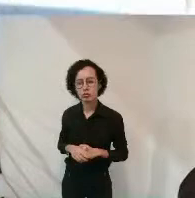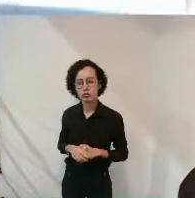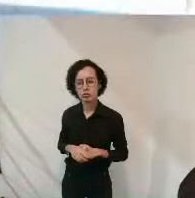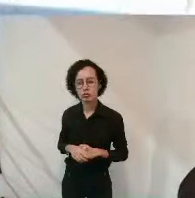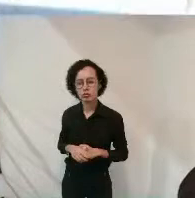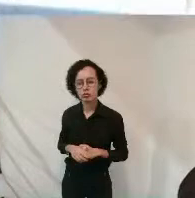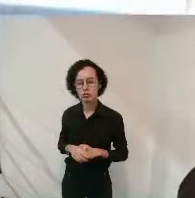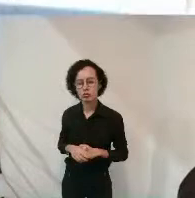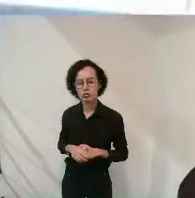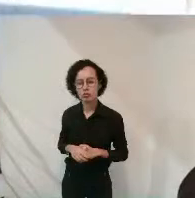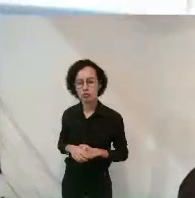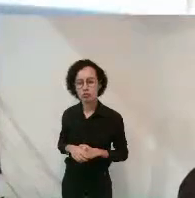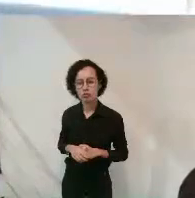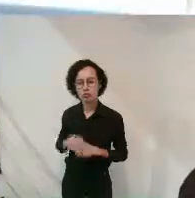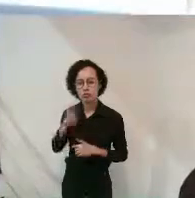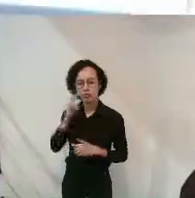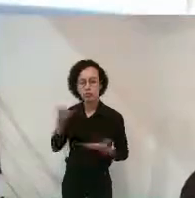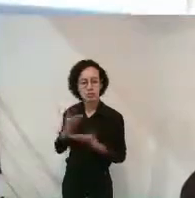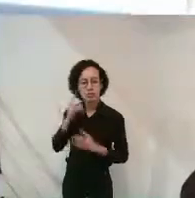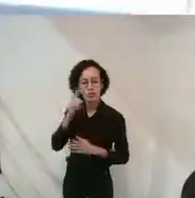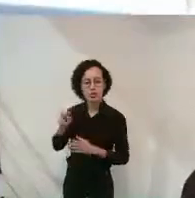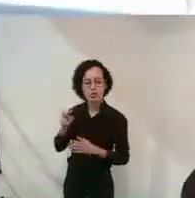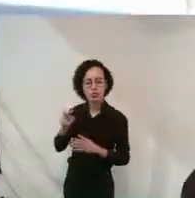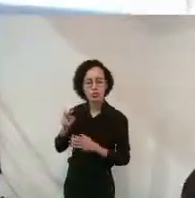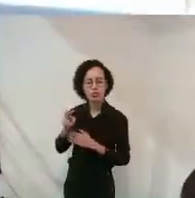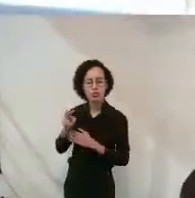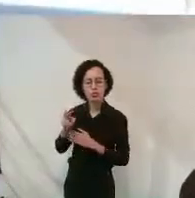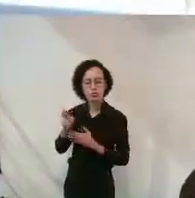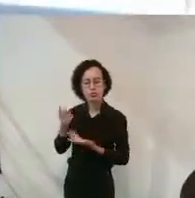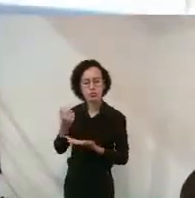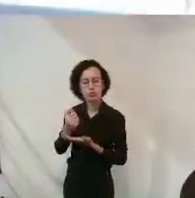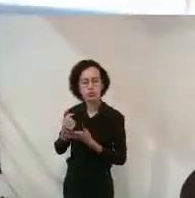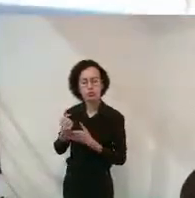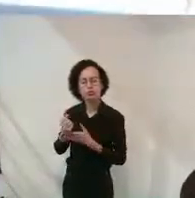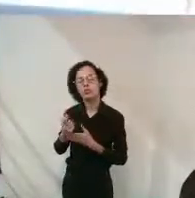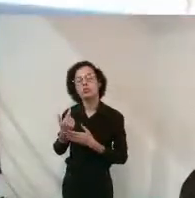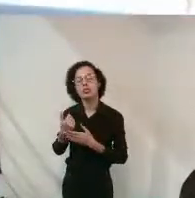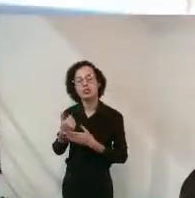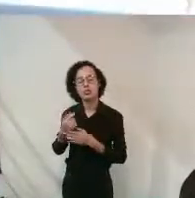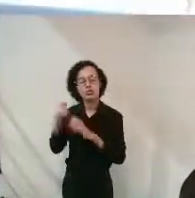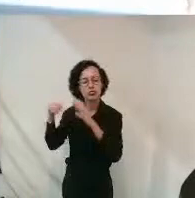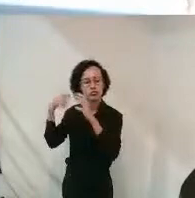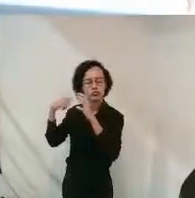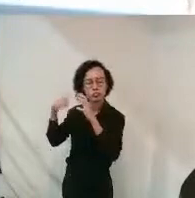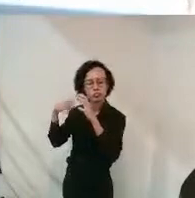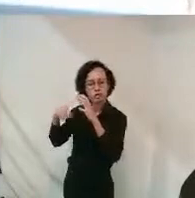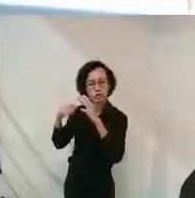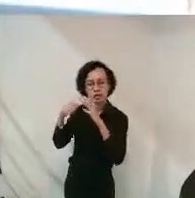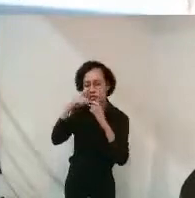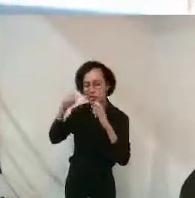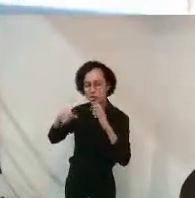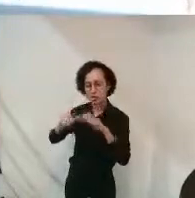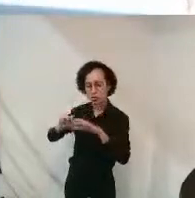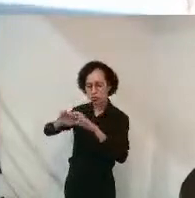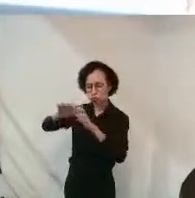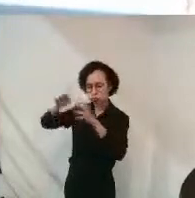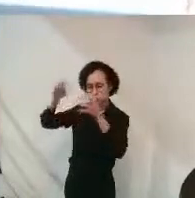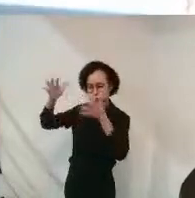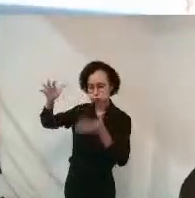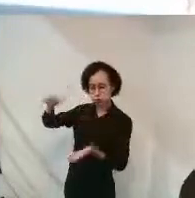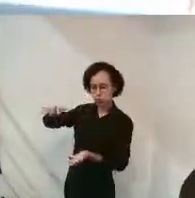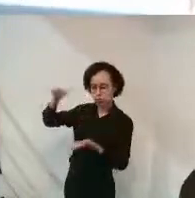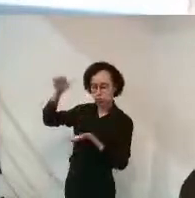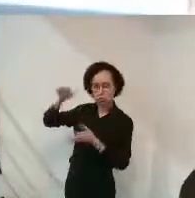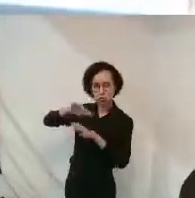o Vic Muniz, o documentário do Vic Muniz, aquela cena do lixão de Gramacho, em que há pilhas e pilhas de resíduo e